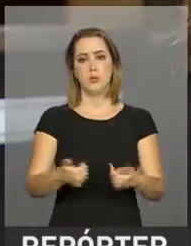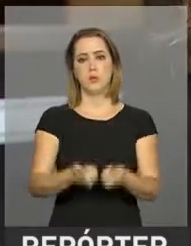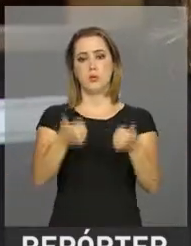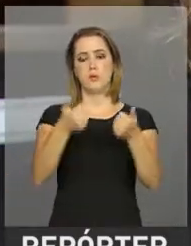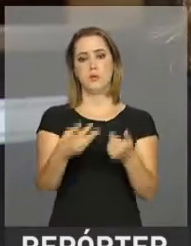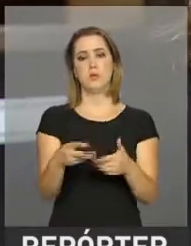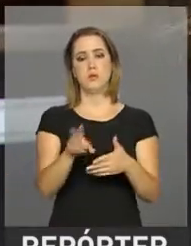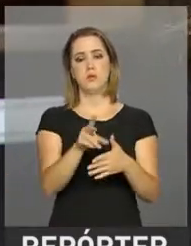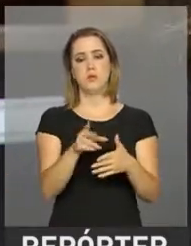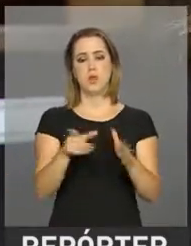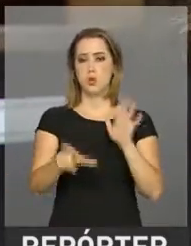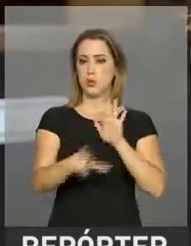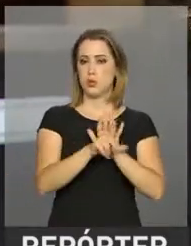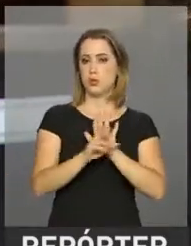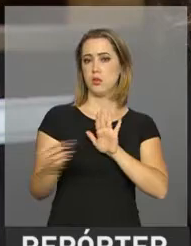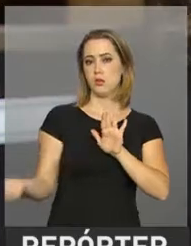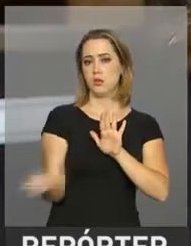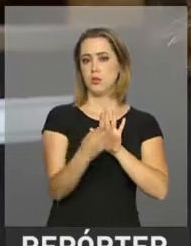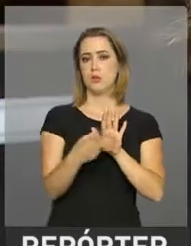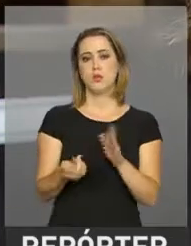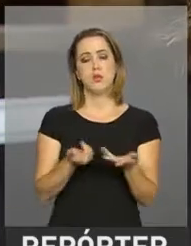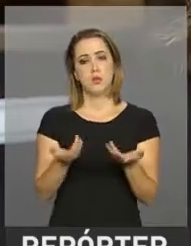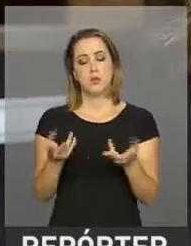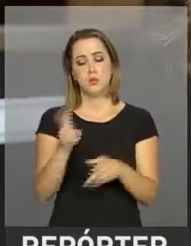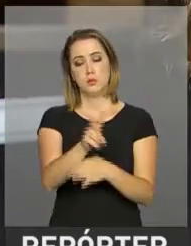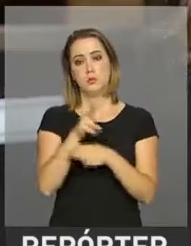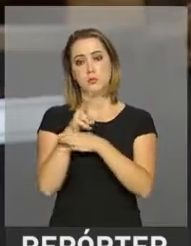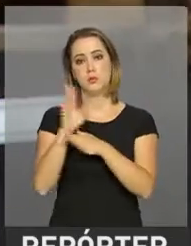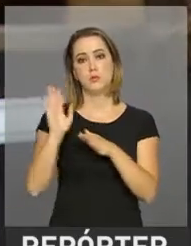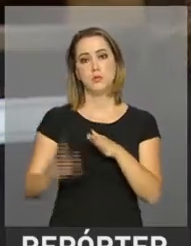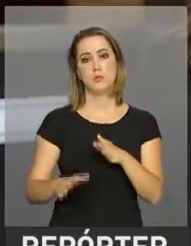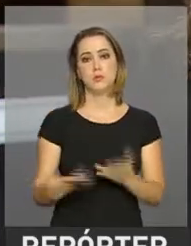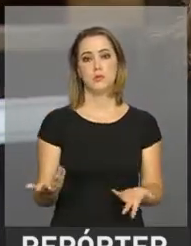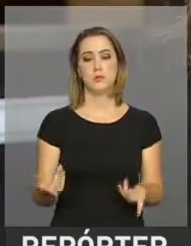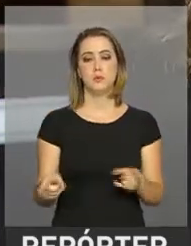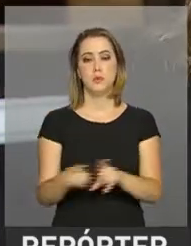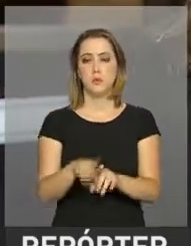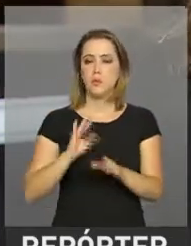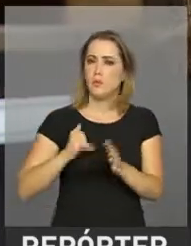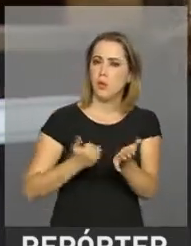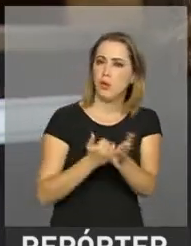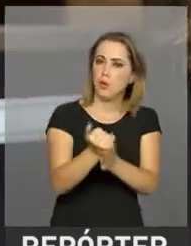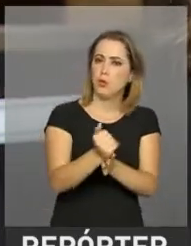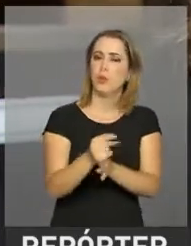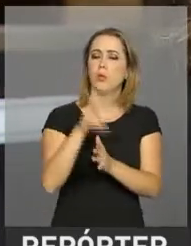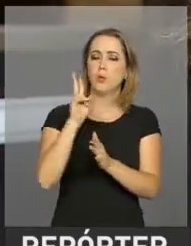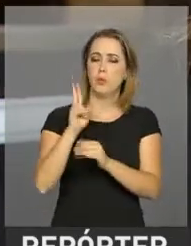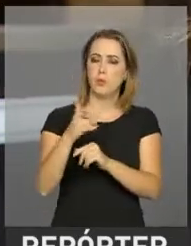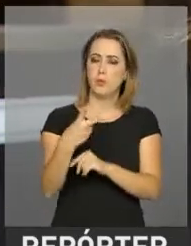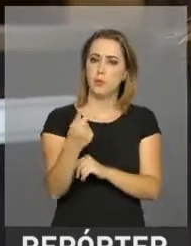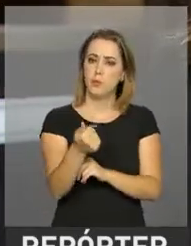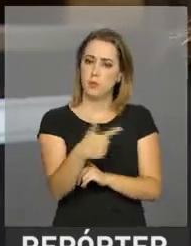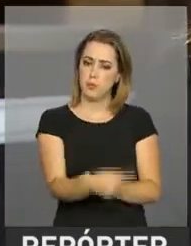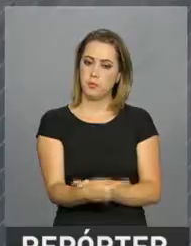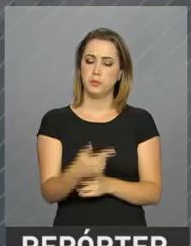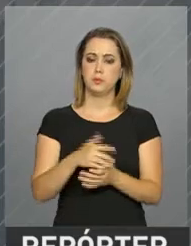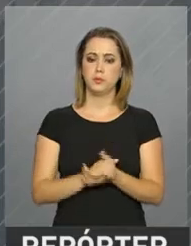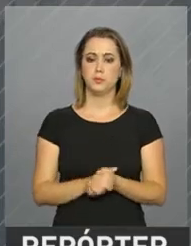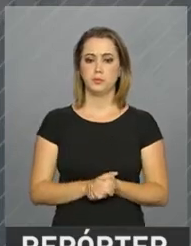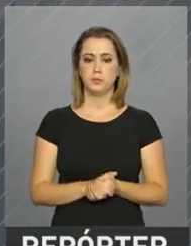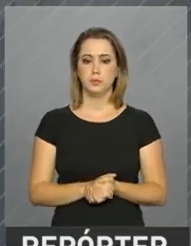mais barato algumas das medidas contempladas nessa agenda já devem começar a valer no primeiro semestre de 2007